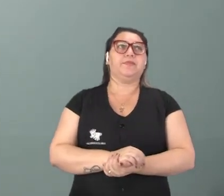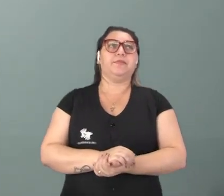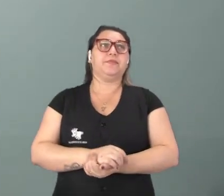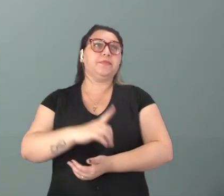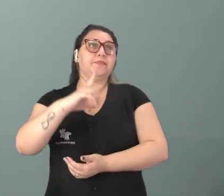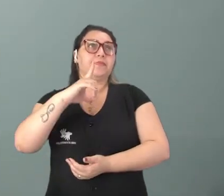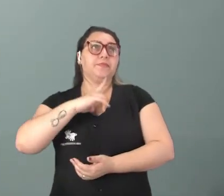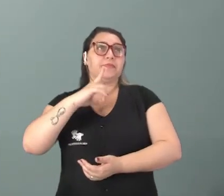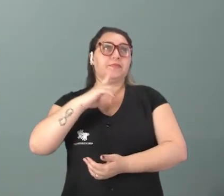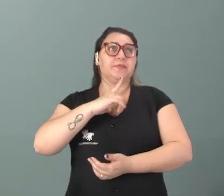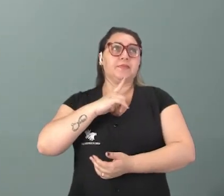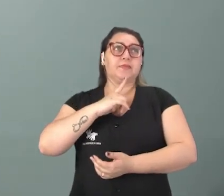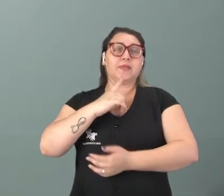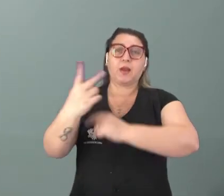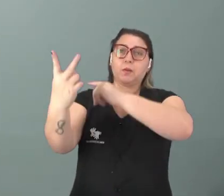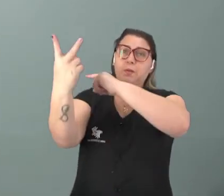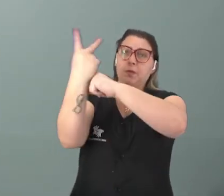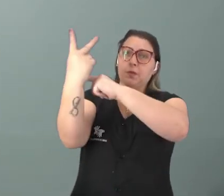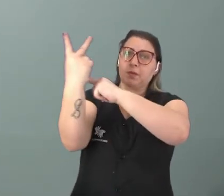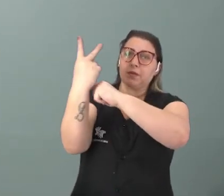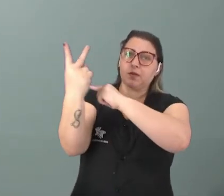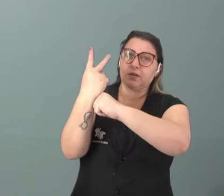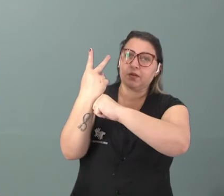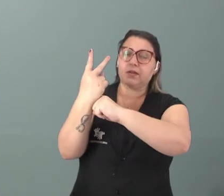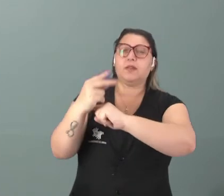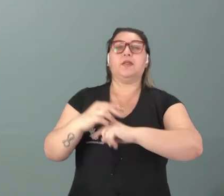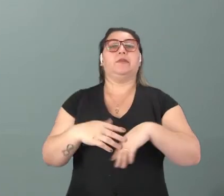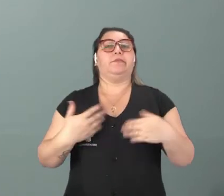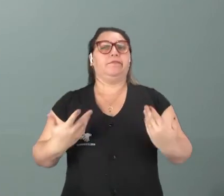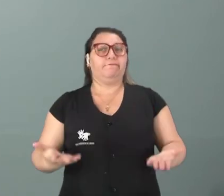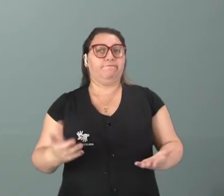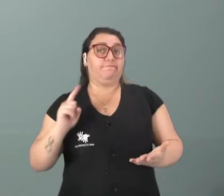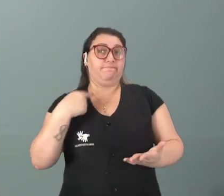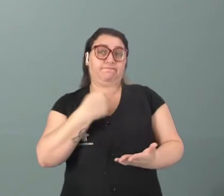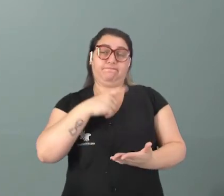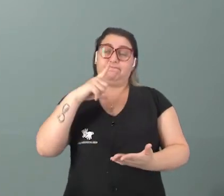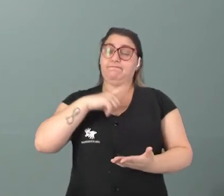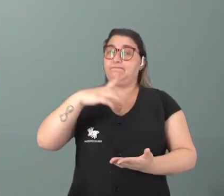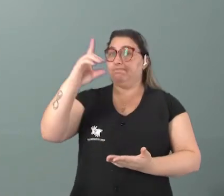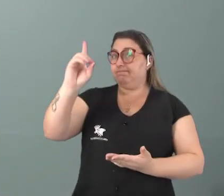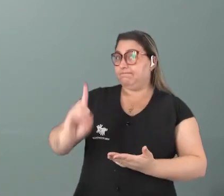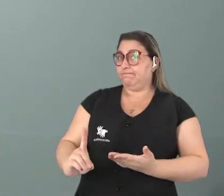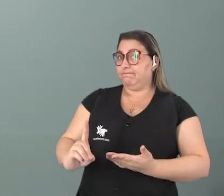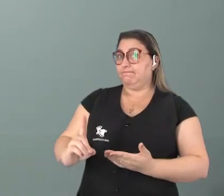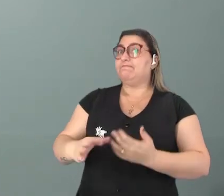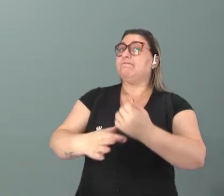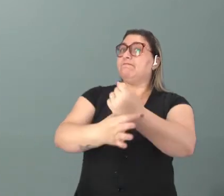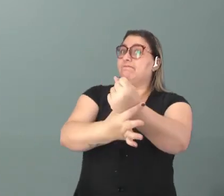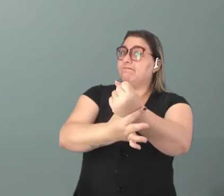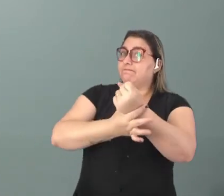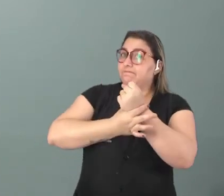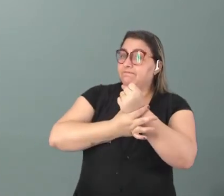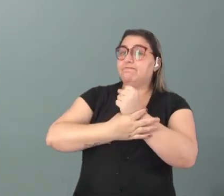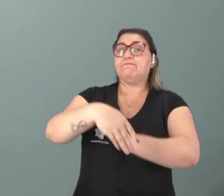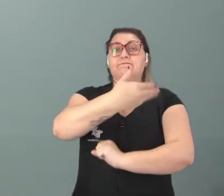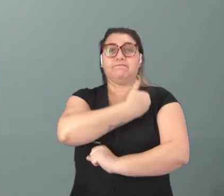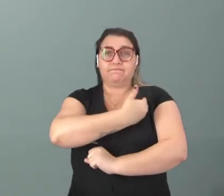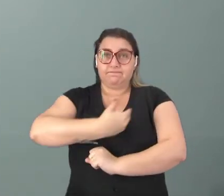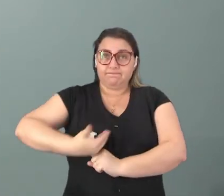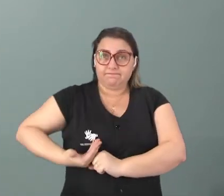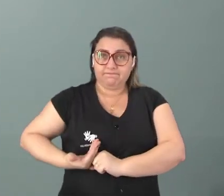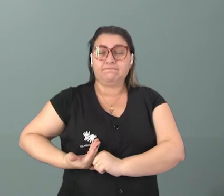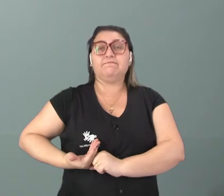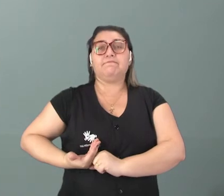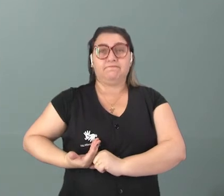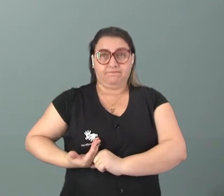Tem direito à proteção. Então, nós temos direito à segurança pública, né?